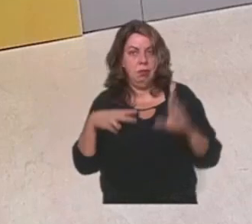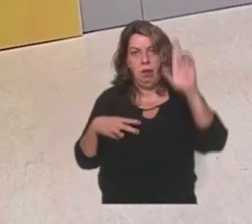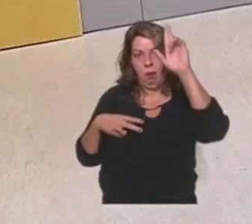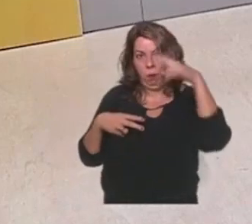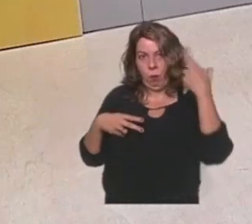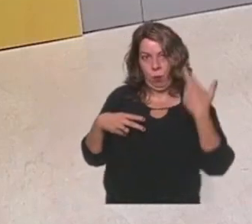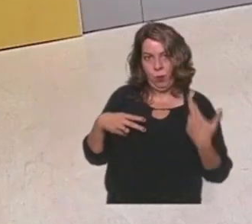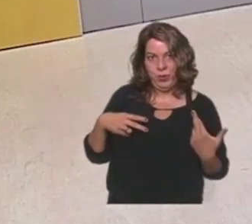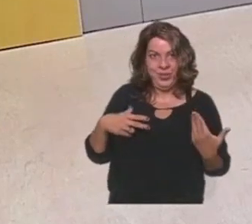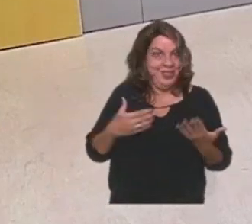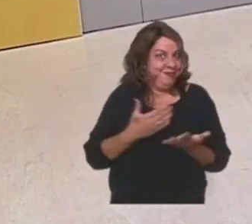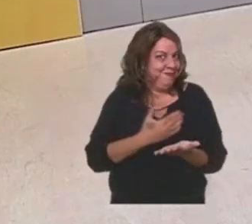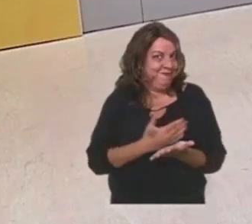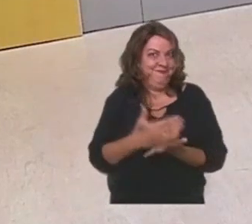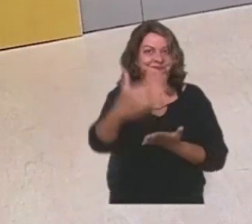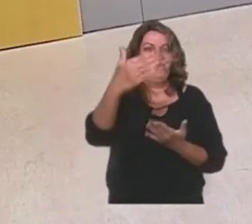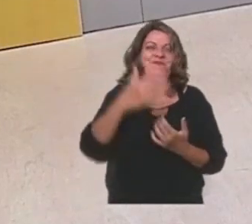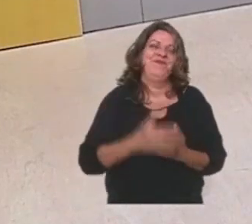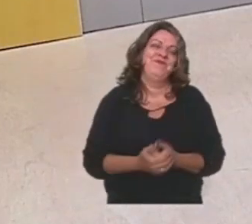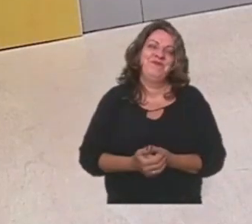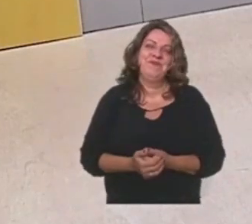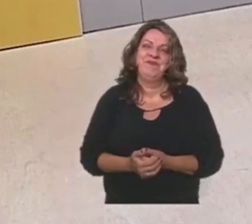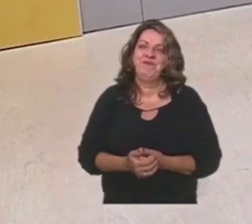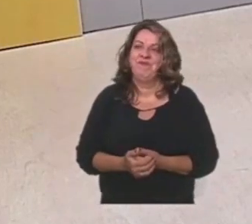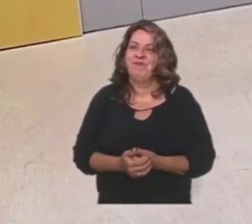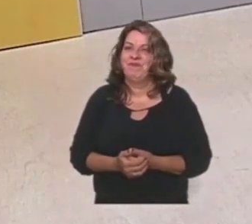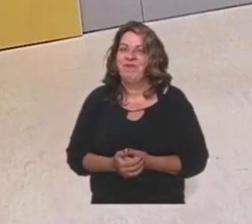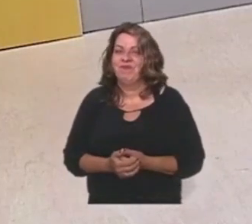vamos começar. Olha aí.